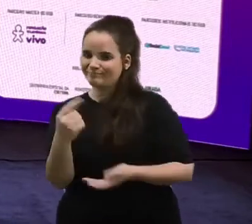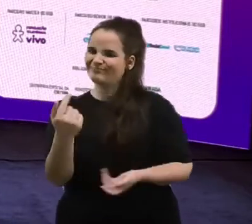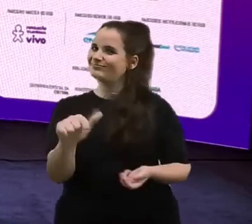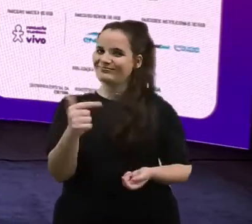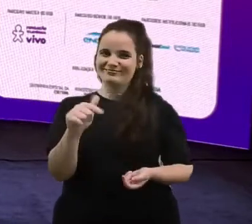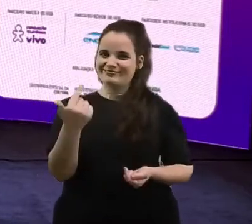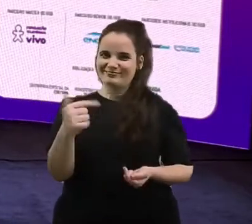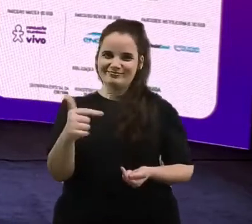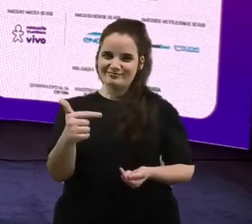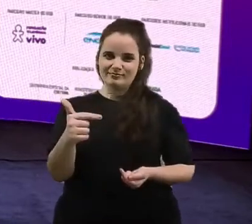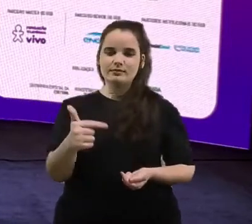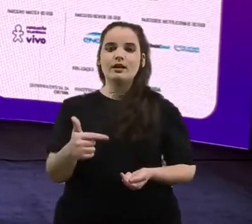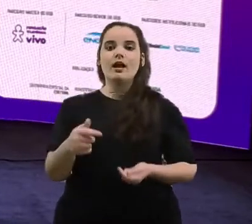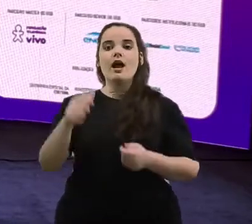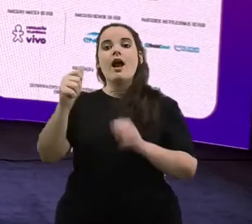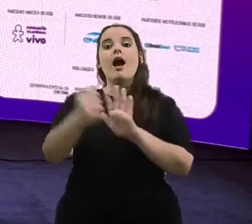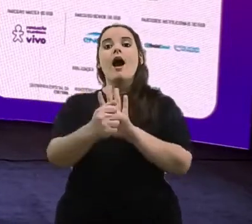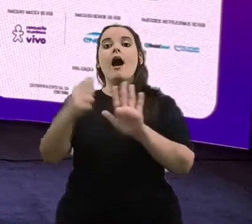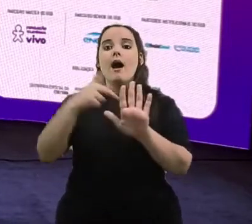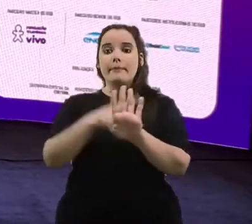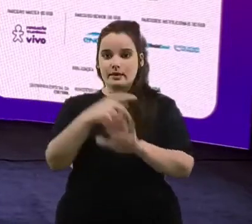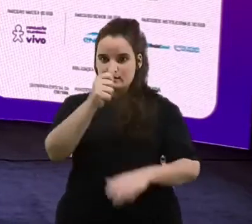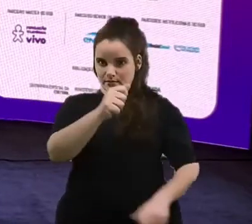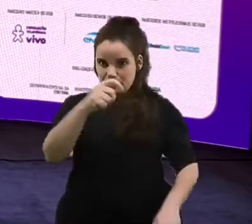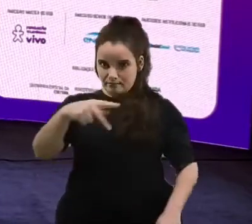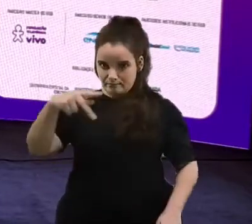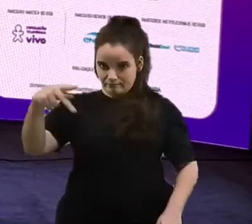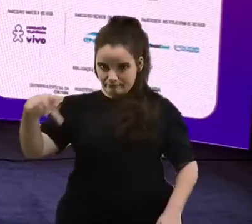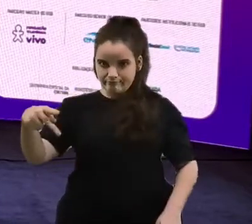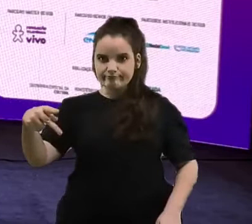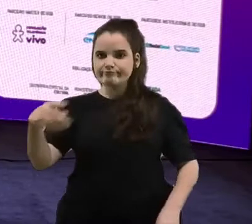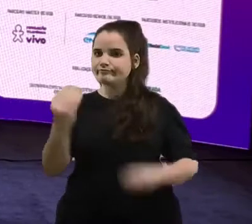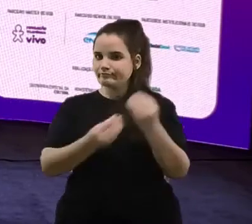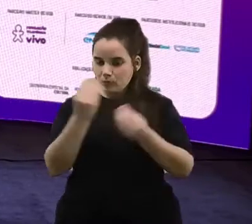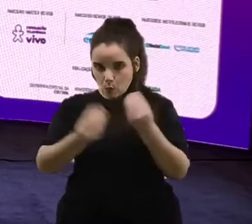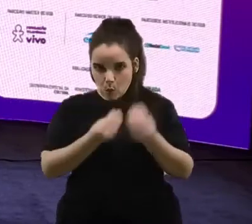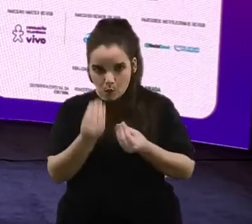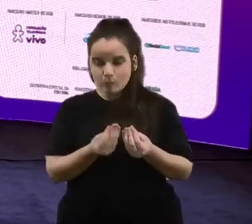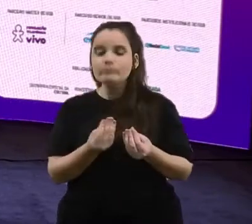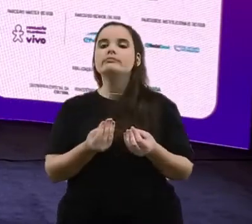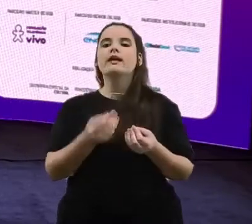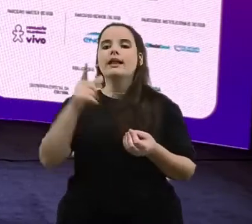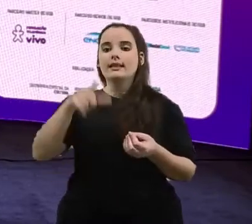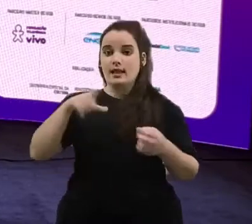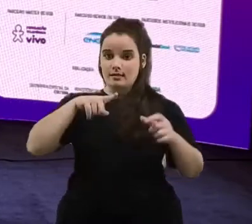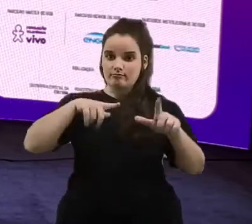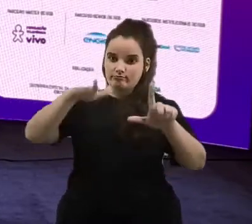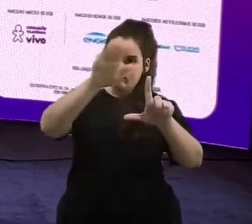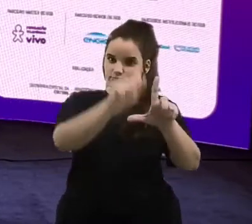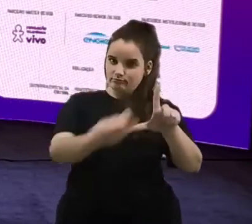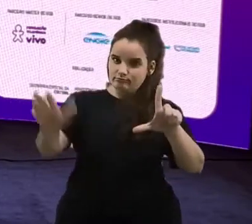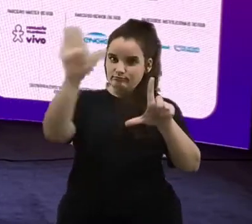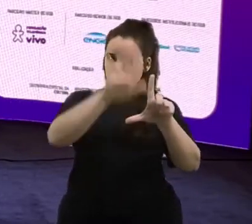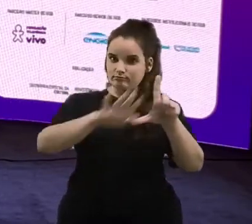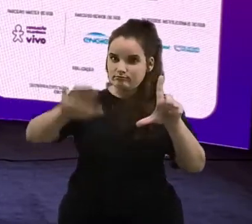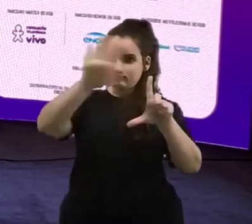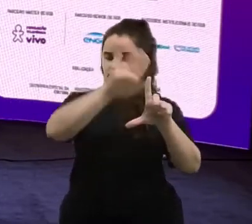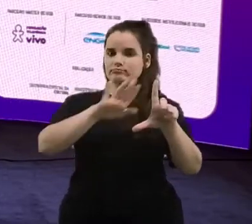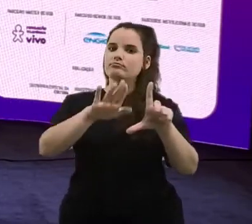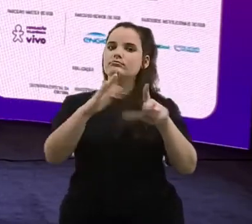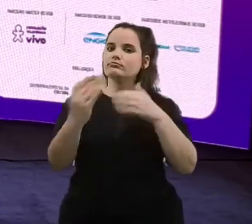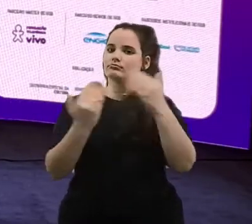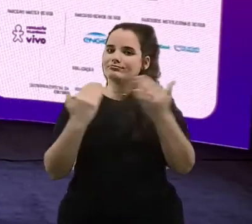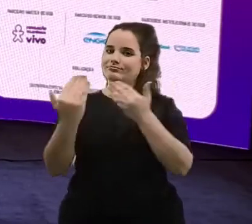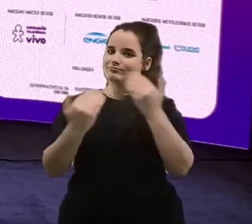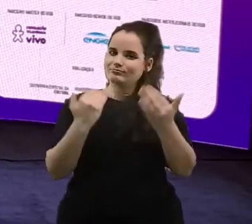O aplicativo ele funciona baseado numa interface conversacional. Então, é uma interface muito comum hoje em dia, que